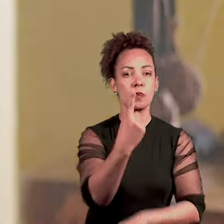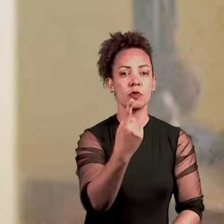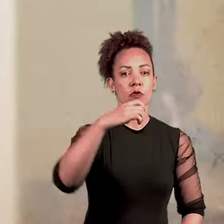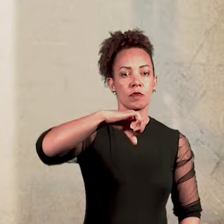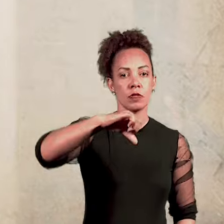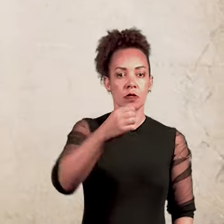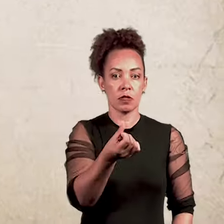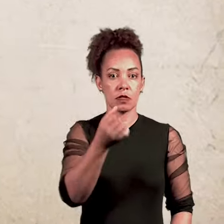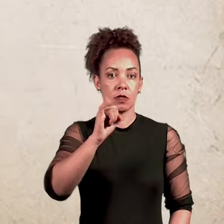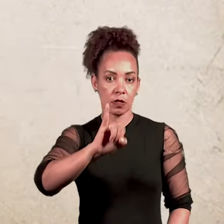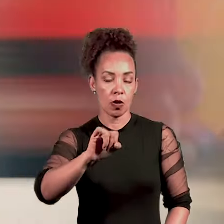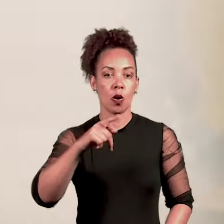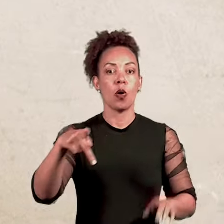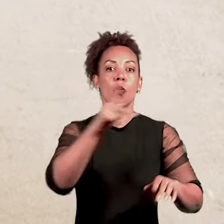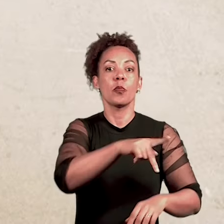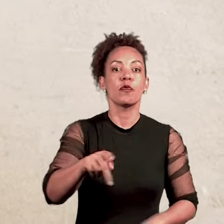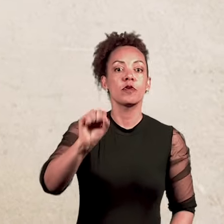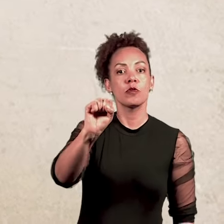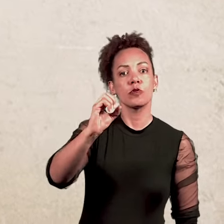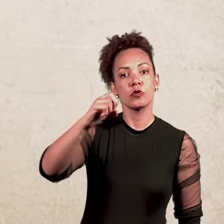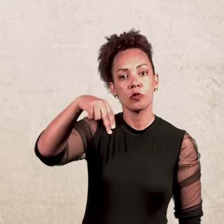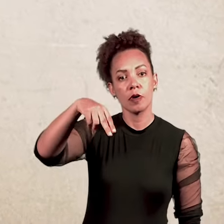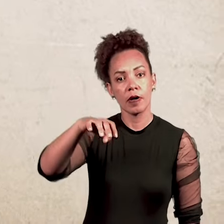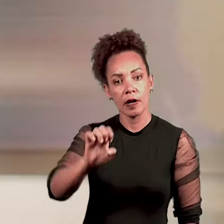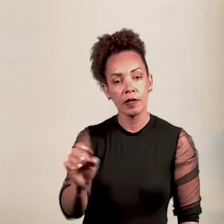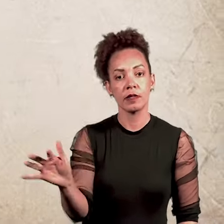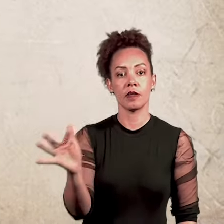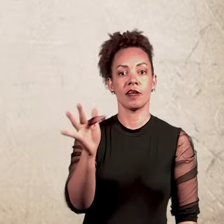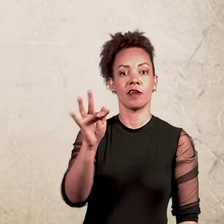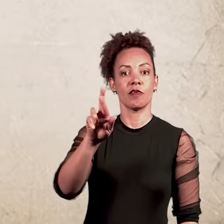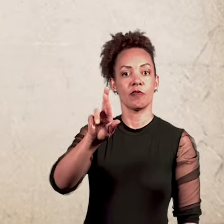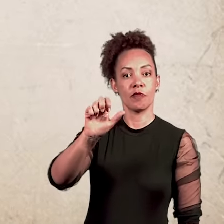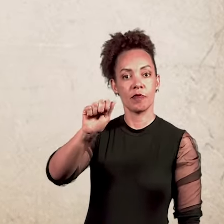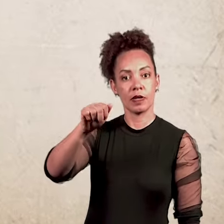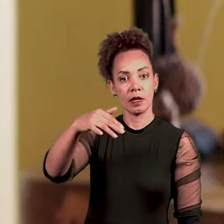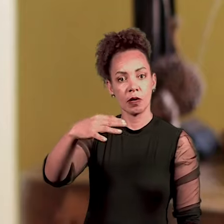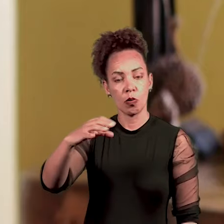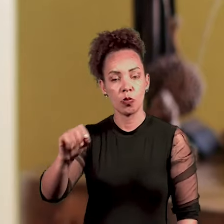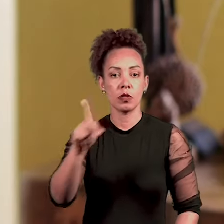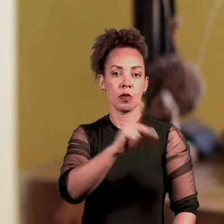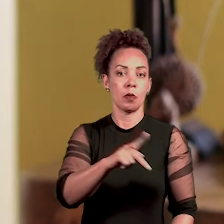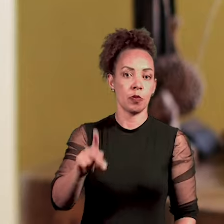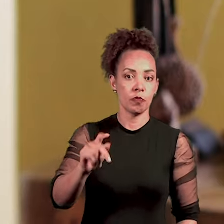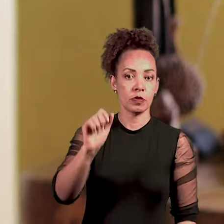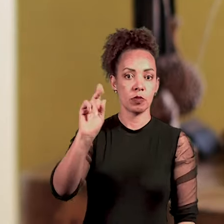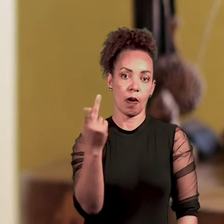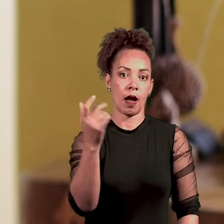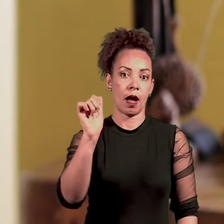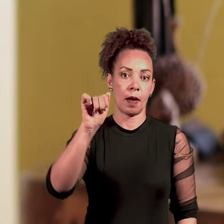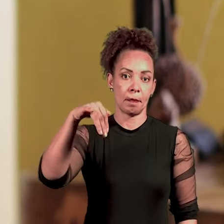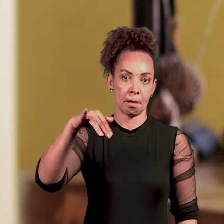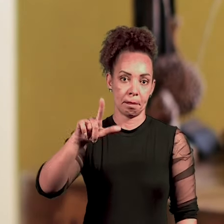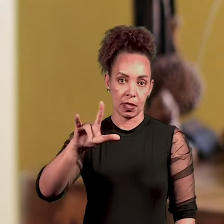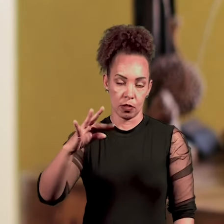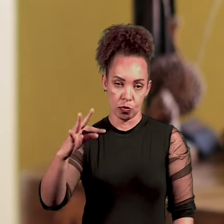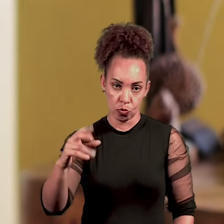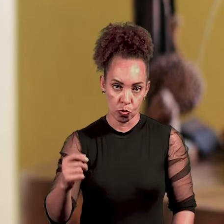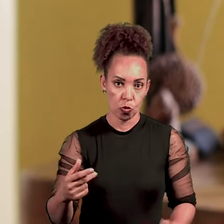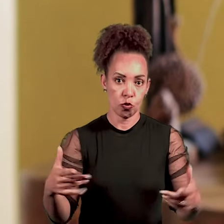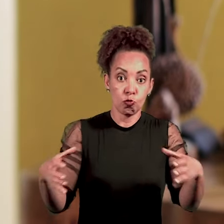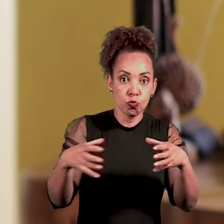professor Sônia Nazaré de Andrade, professor Franculino Neto, Hamilton Inácio de Castro, dentre outros. E depois,